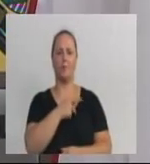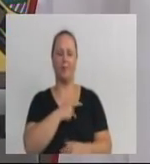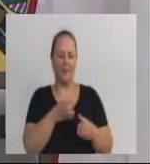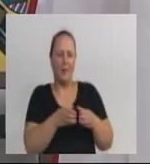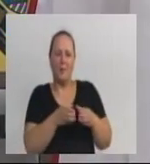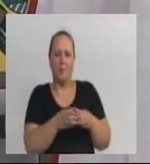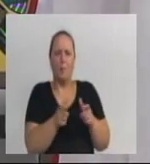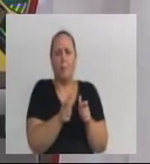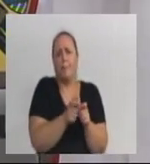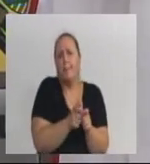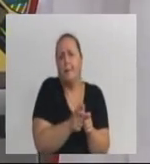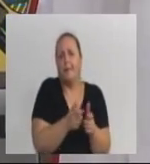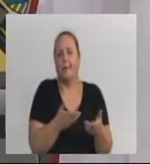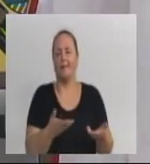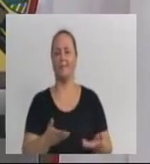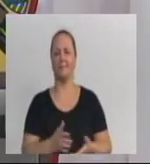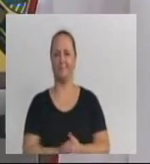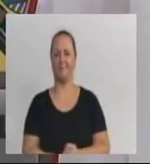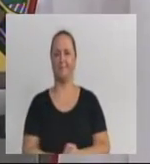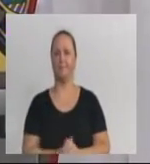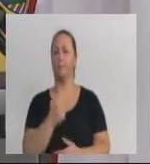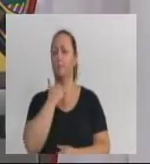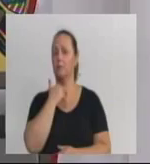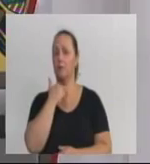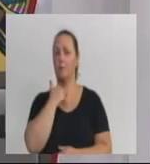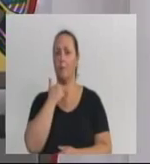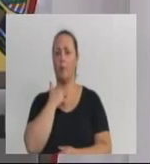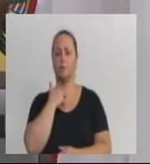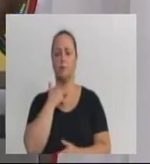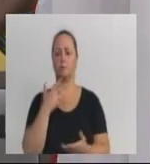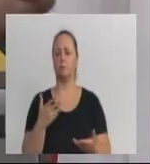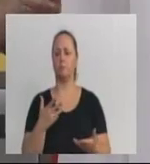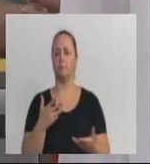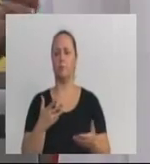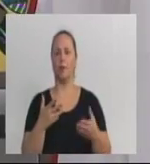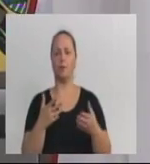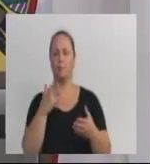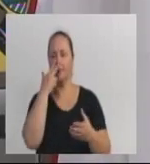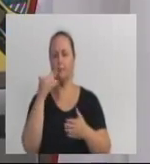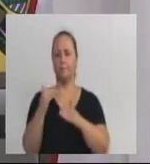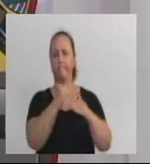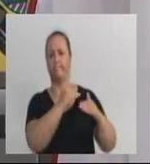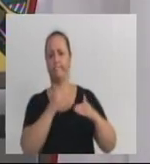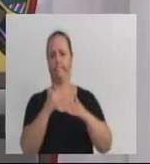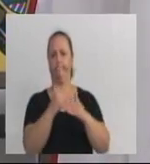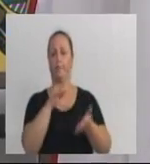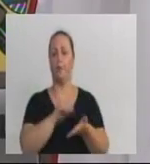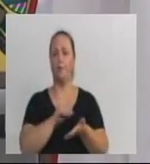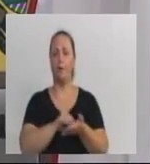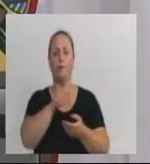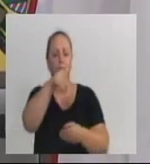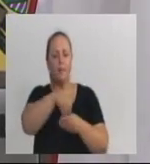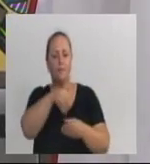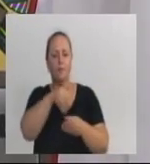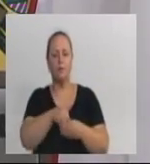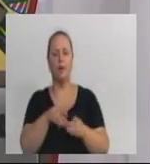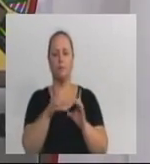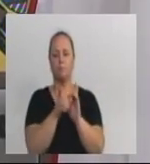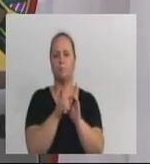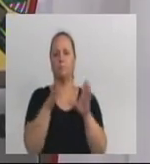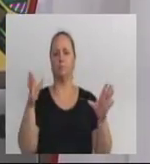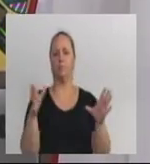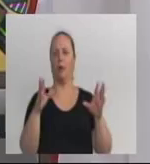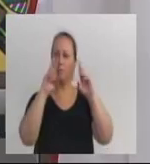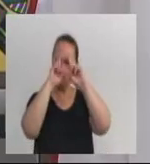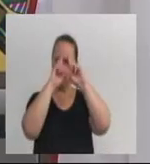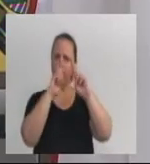uma reforma política adequada. Não se vota a cláusula de barreira pela democracia para dar vez e voz